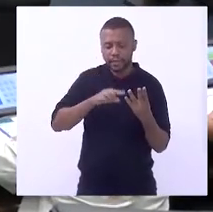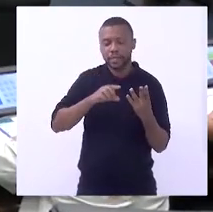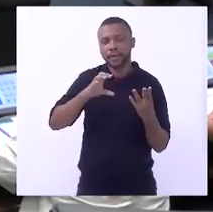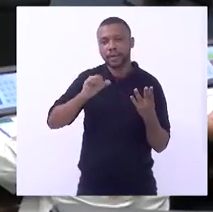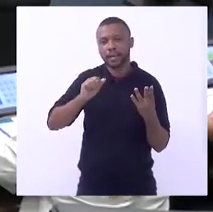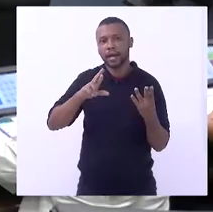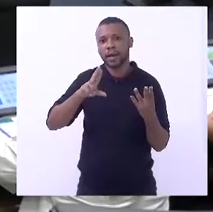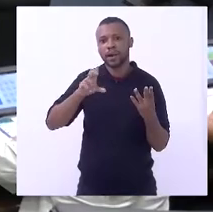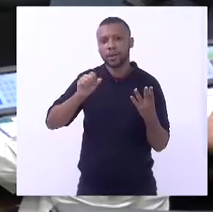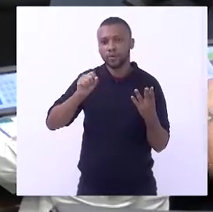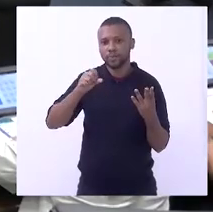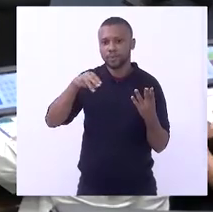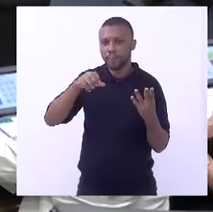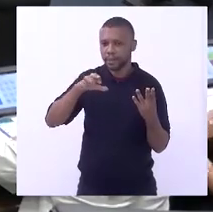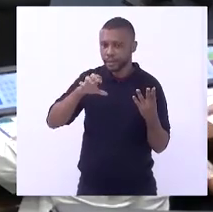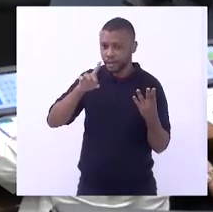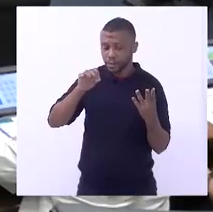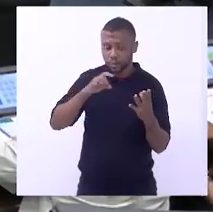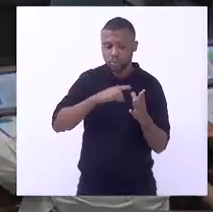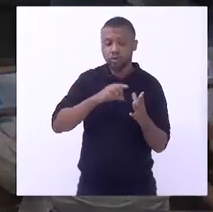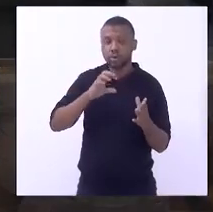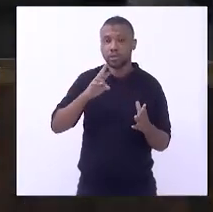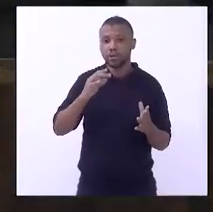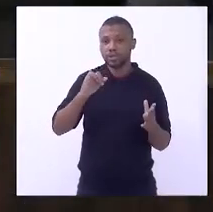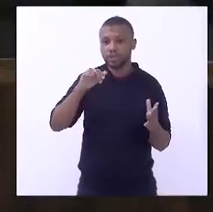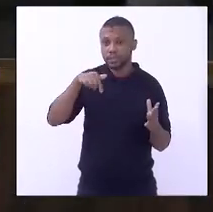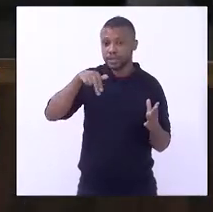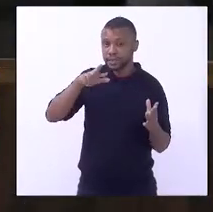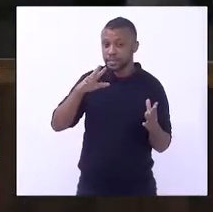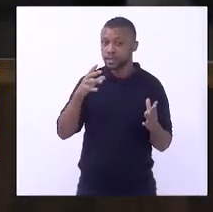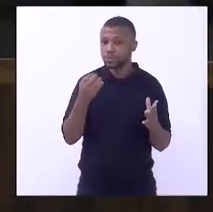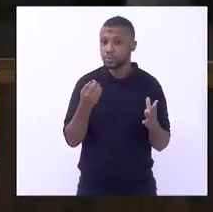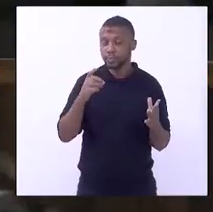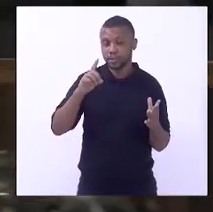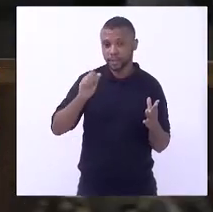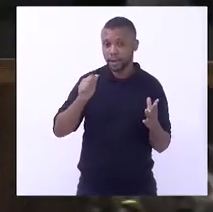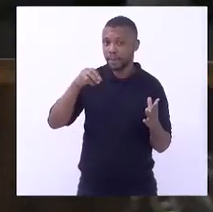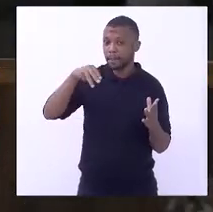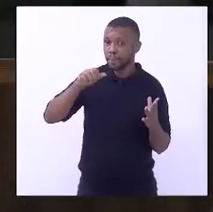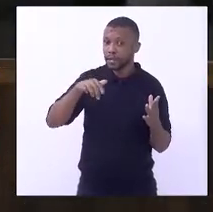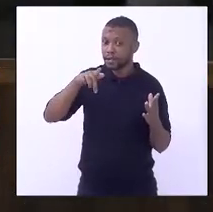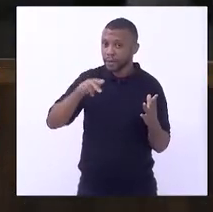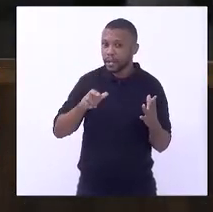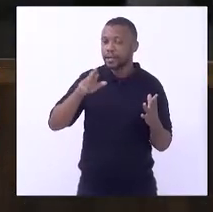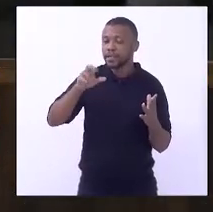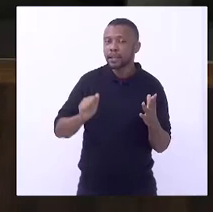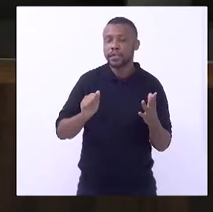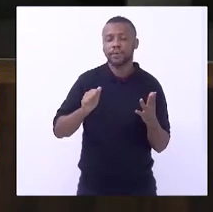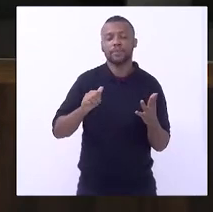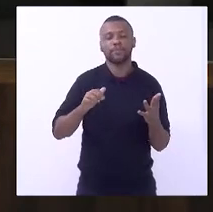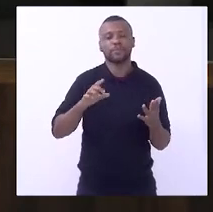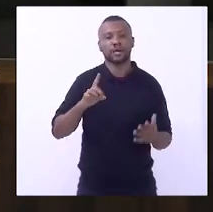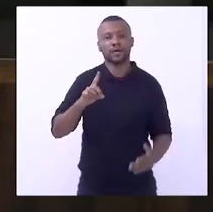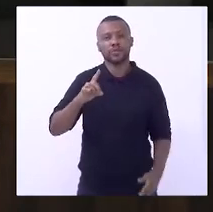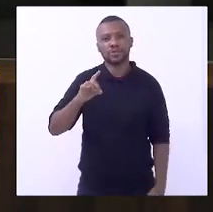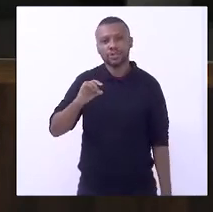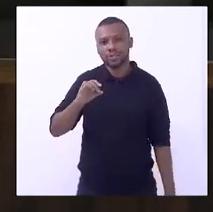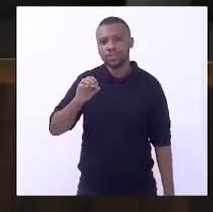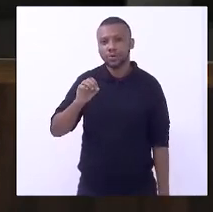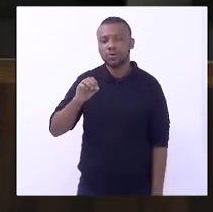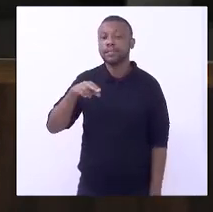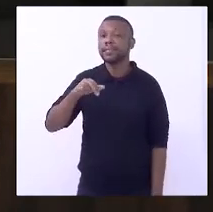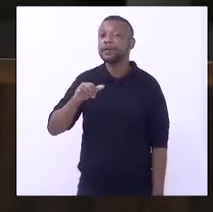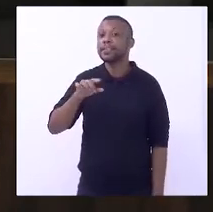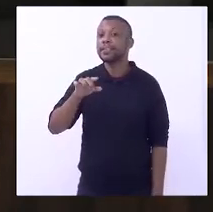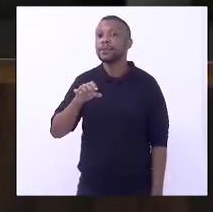Carlos Macedo. Chiquinho da Mangueira. Chiquinho da Mangueira. Dionísio Lins. Dionísio Lins. Eurico